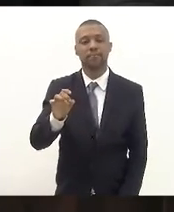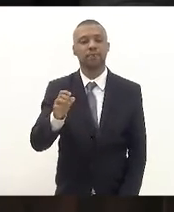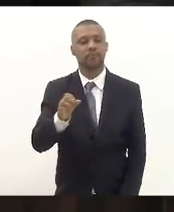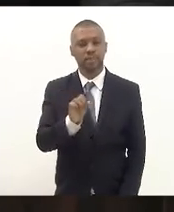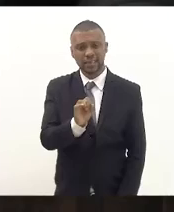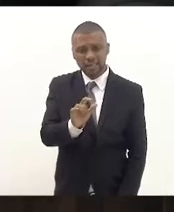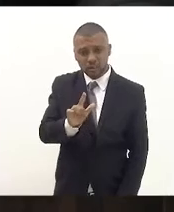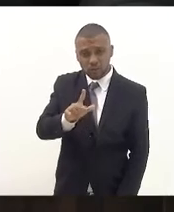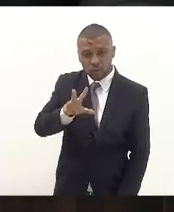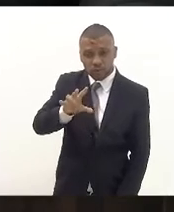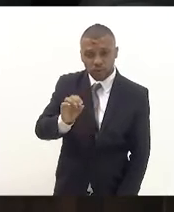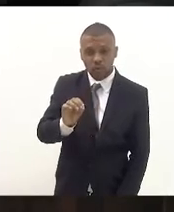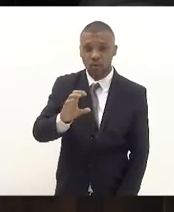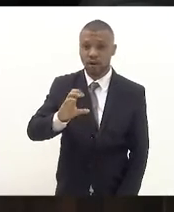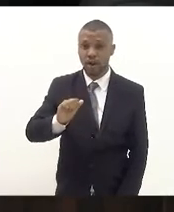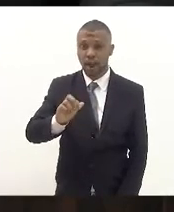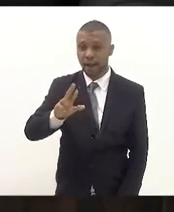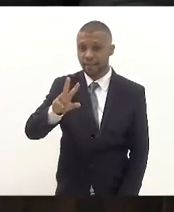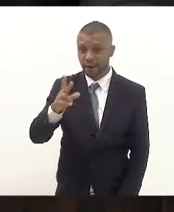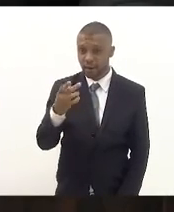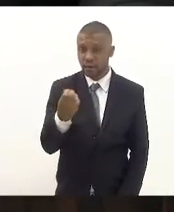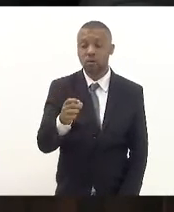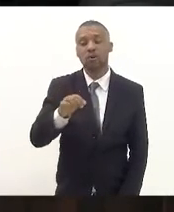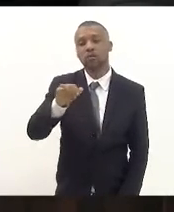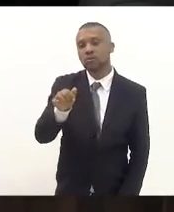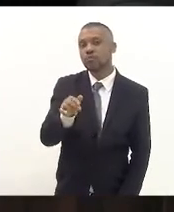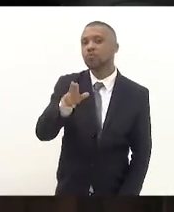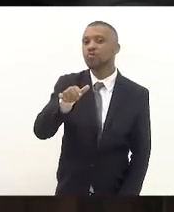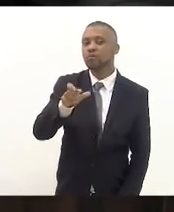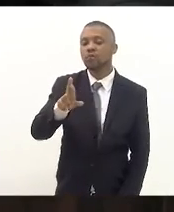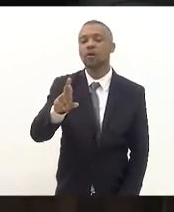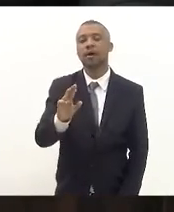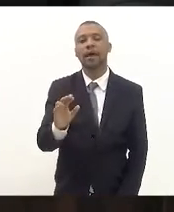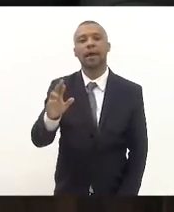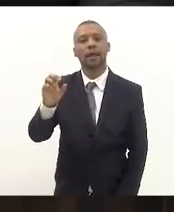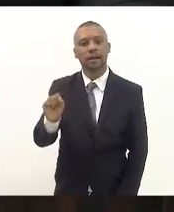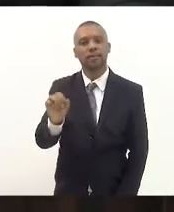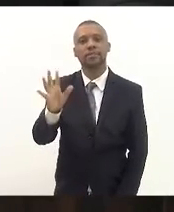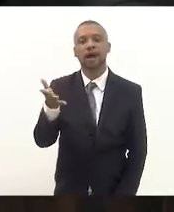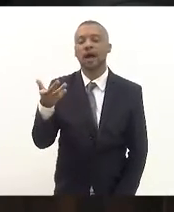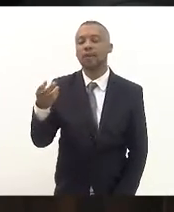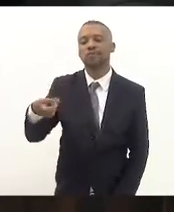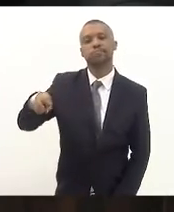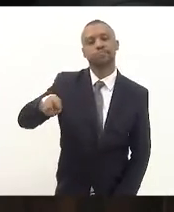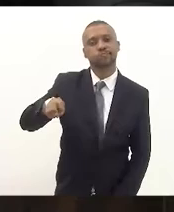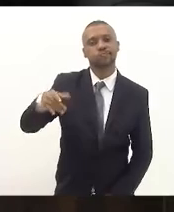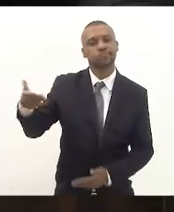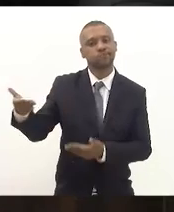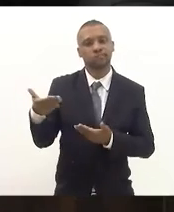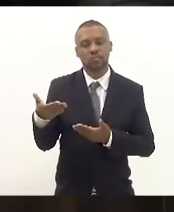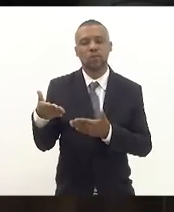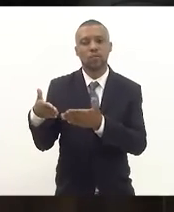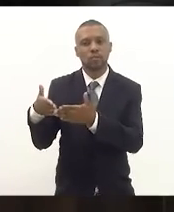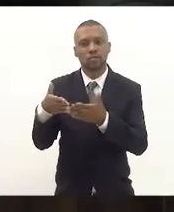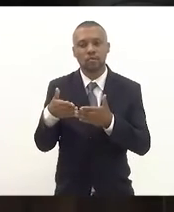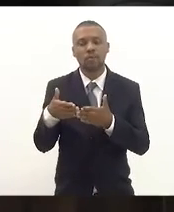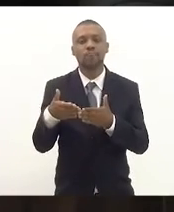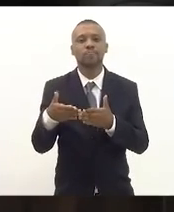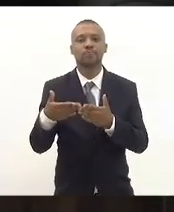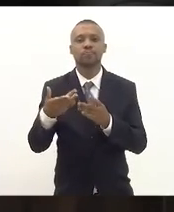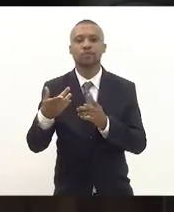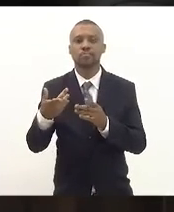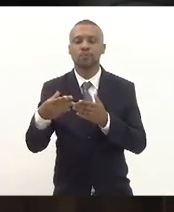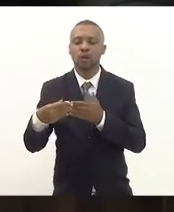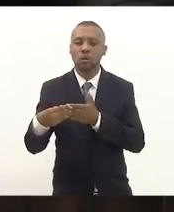nosso amigo Júnior Reis que já Chamamos para compor a mesa por favor dirige leva o nosso